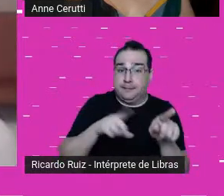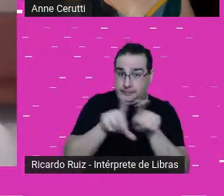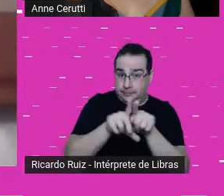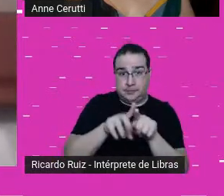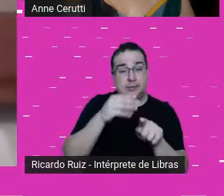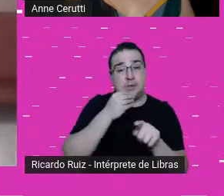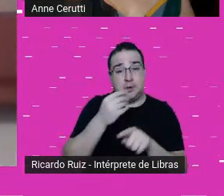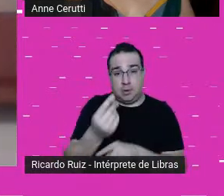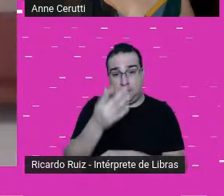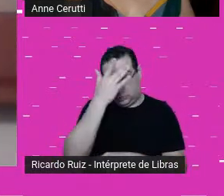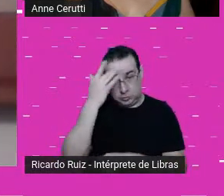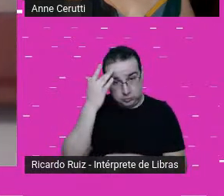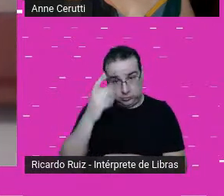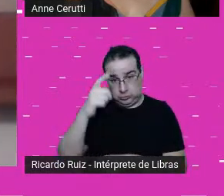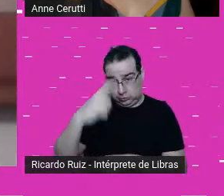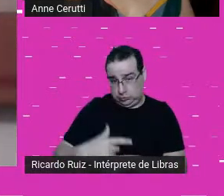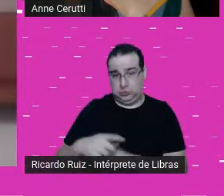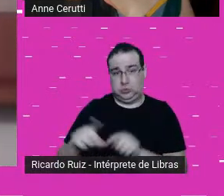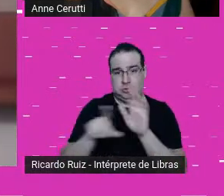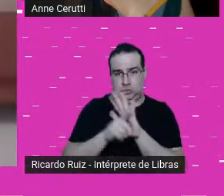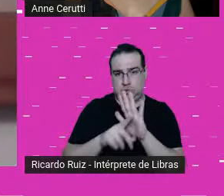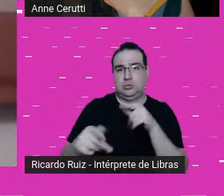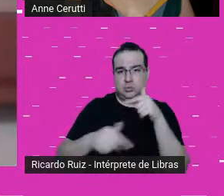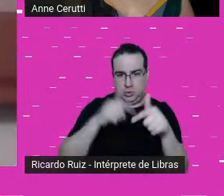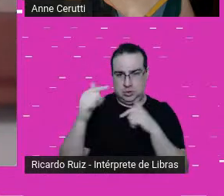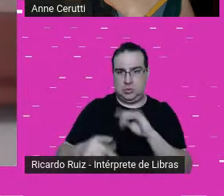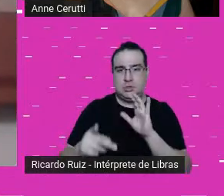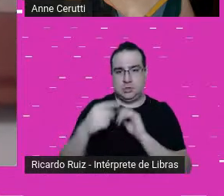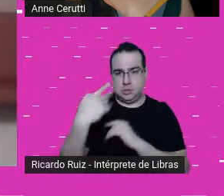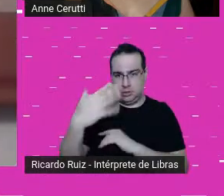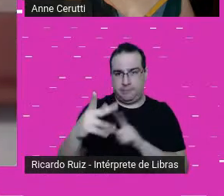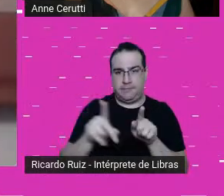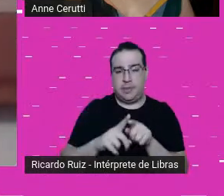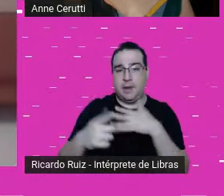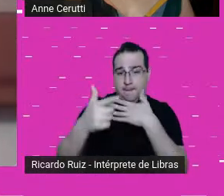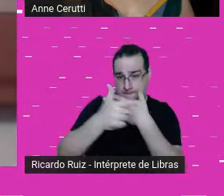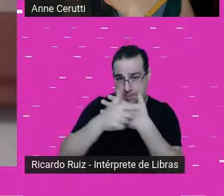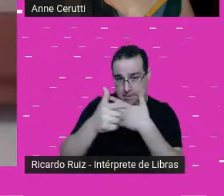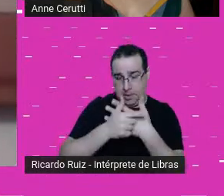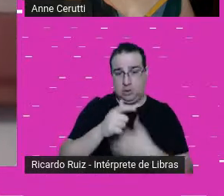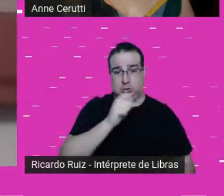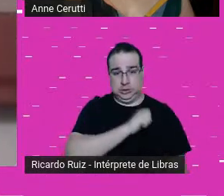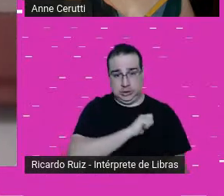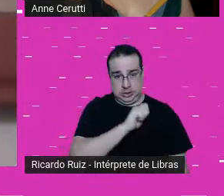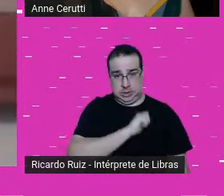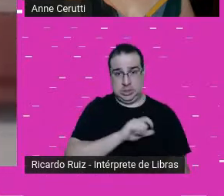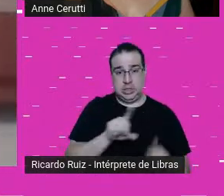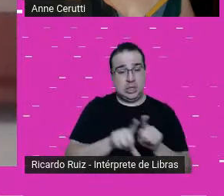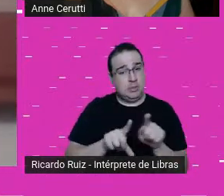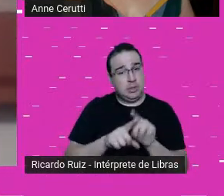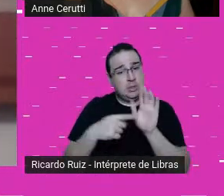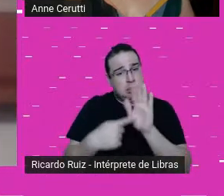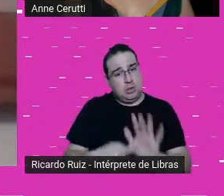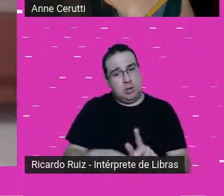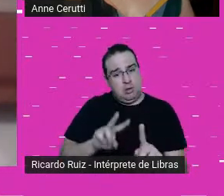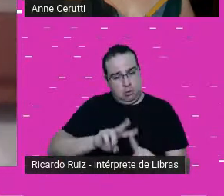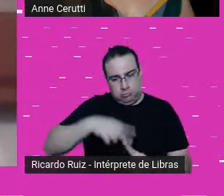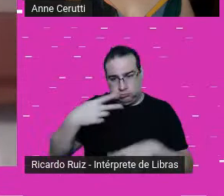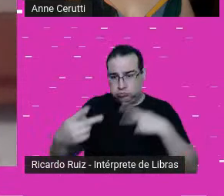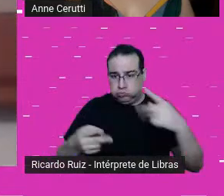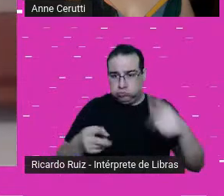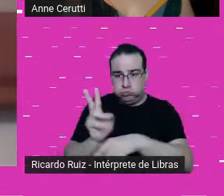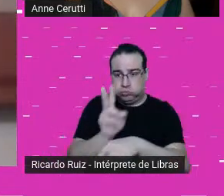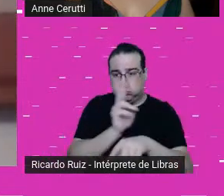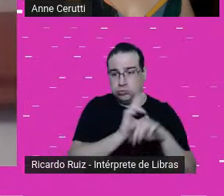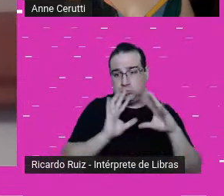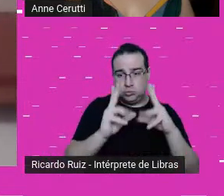uma personagem, ou seja, você tinha também um papel de atriz, e ao mesmo tempo se desdobrando para cuidar desse